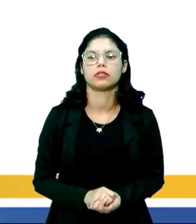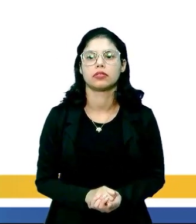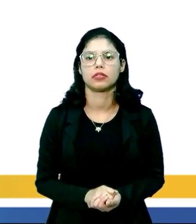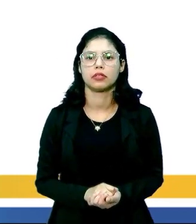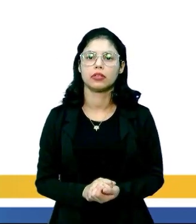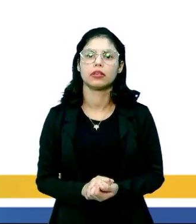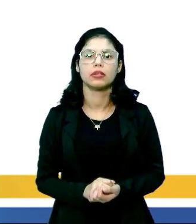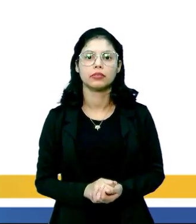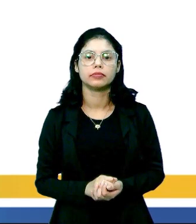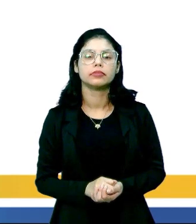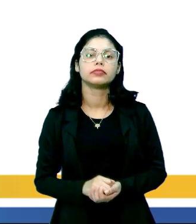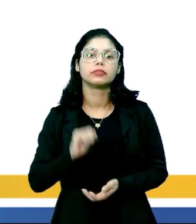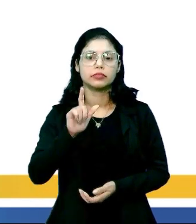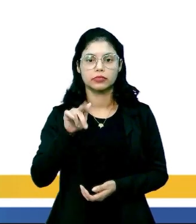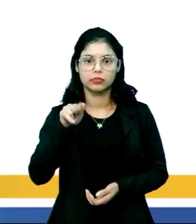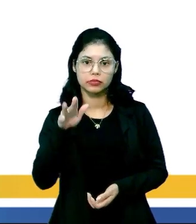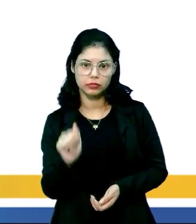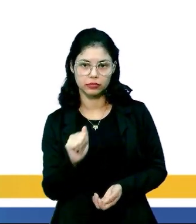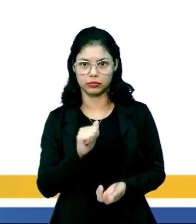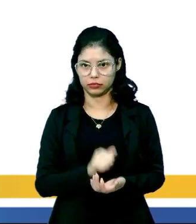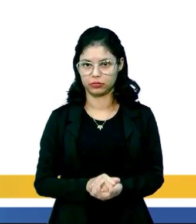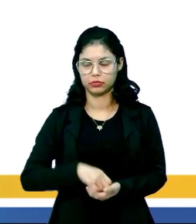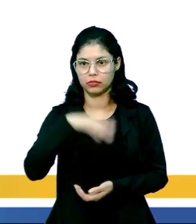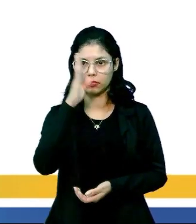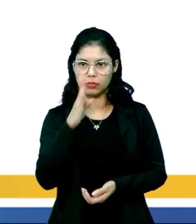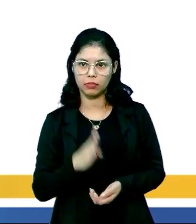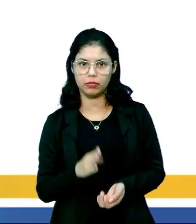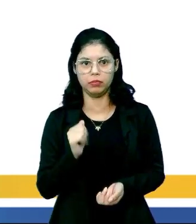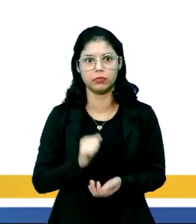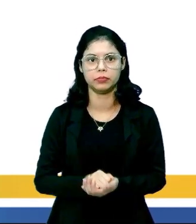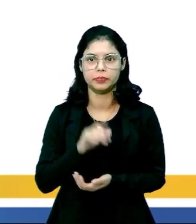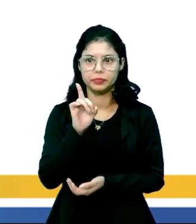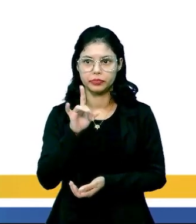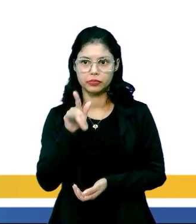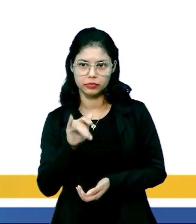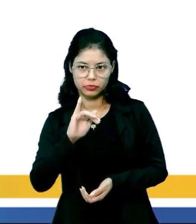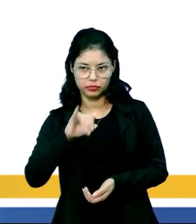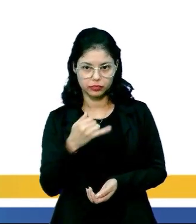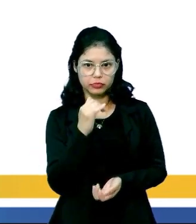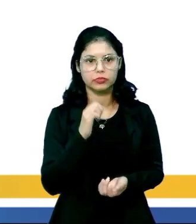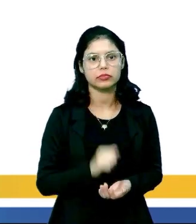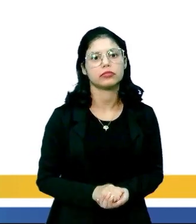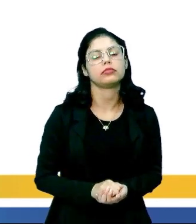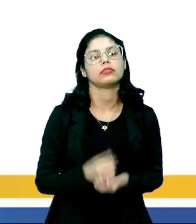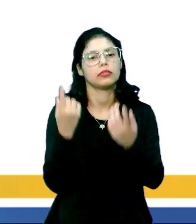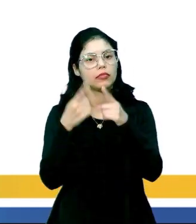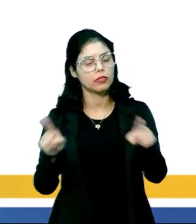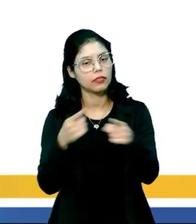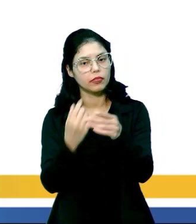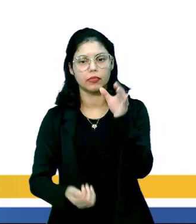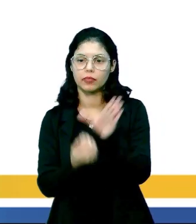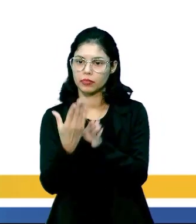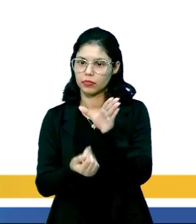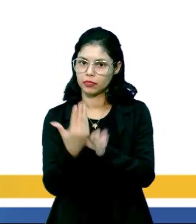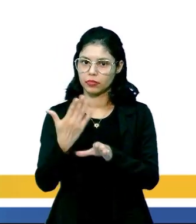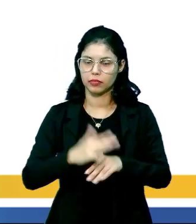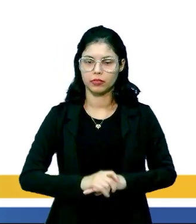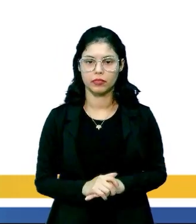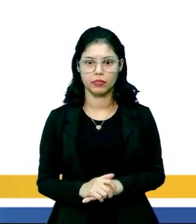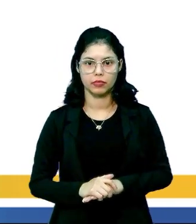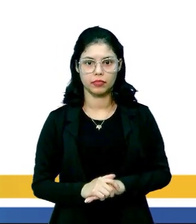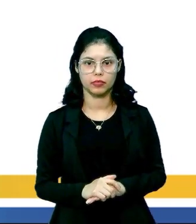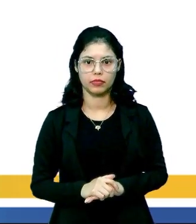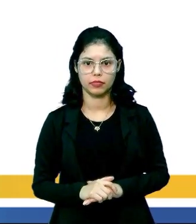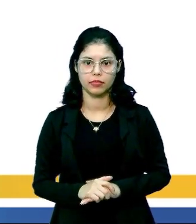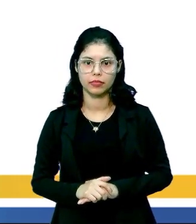petrilho de Goiânia is a brazilian DJ and music producer ele é um DJ brasileiro e